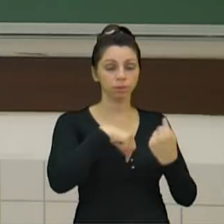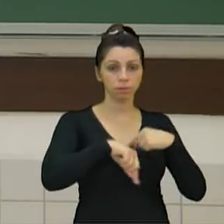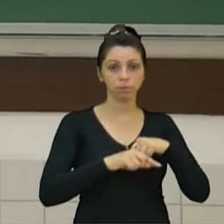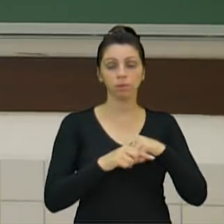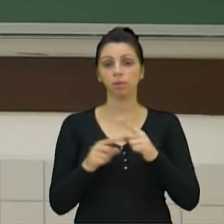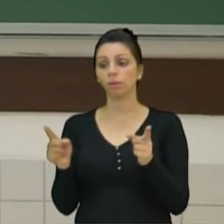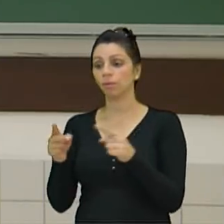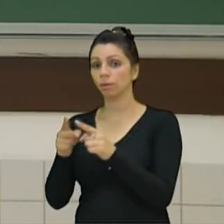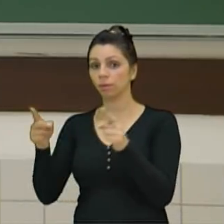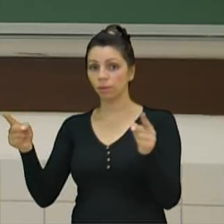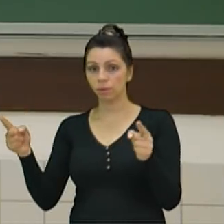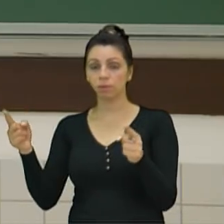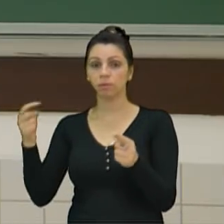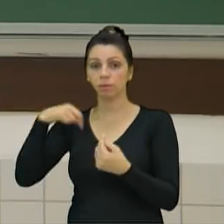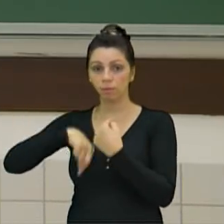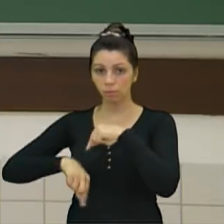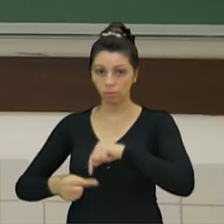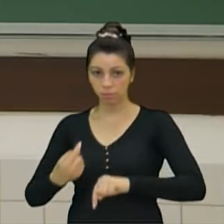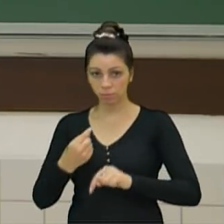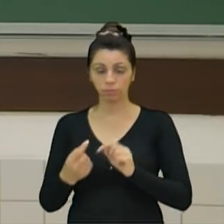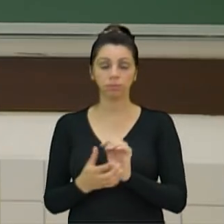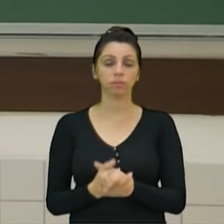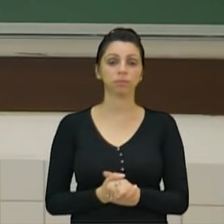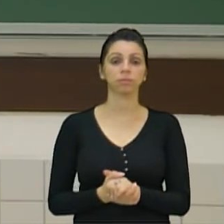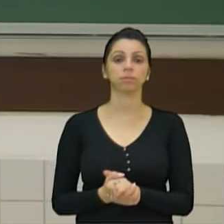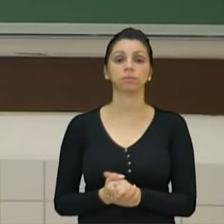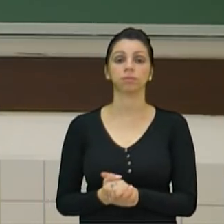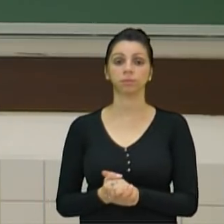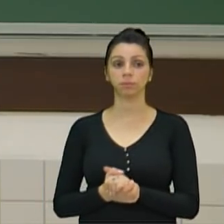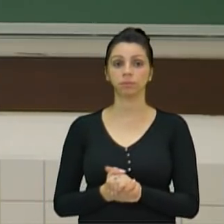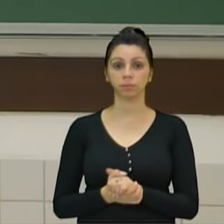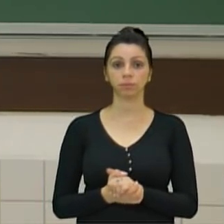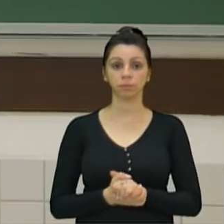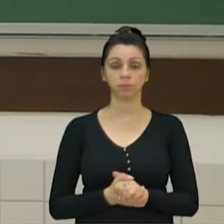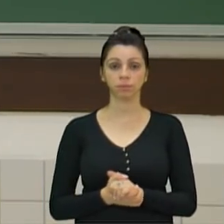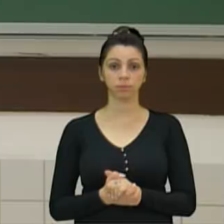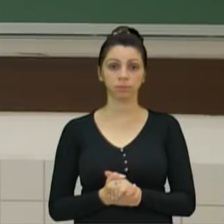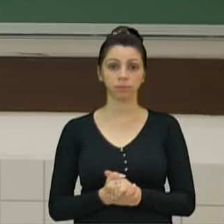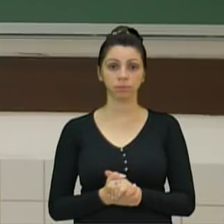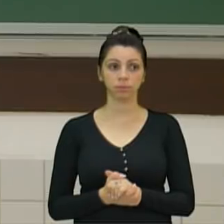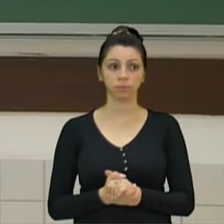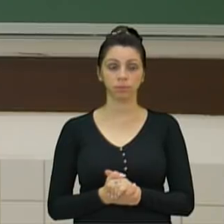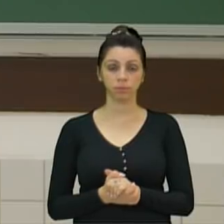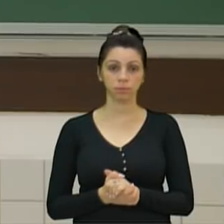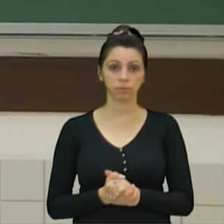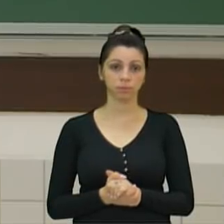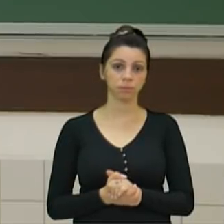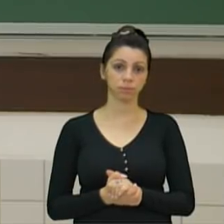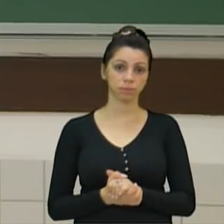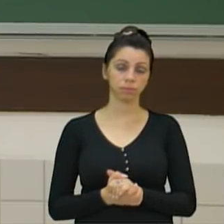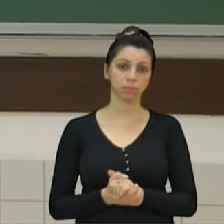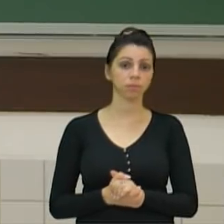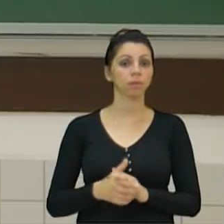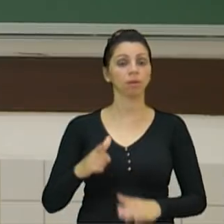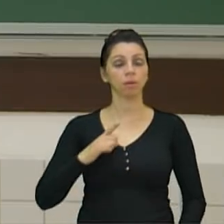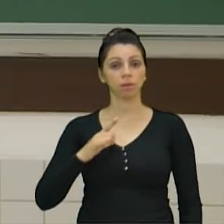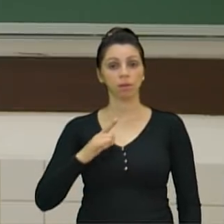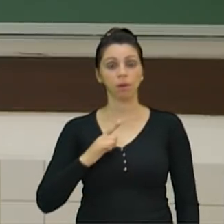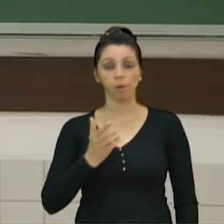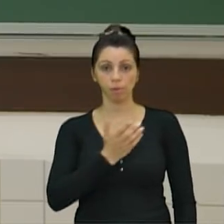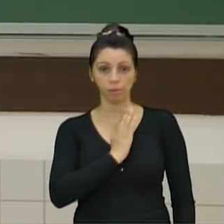seguinte, vou colocar aqui o coração, né, que é a nossa bomba do